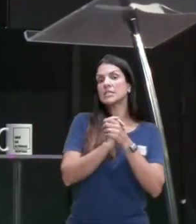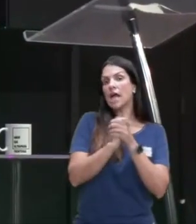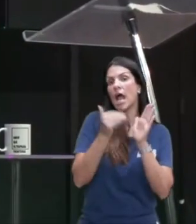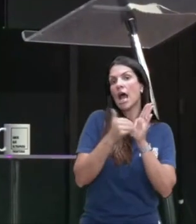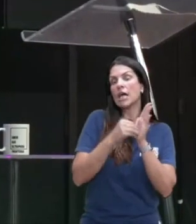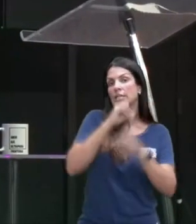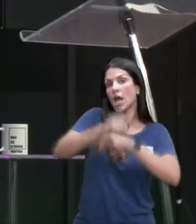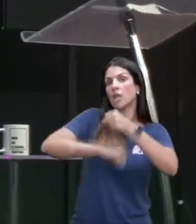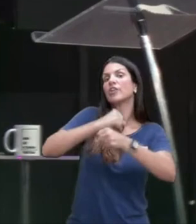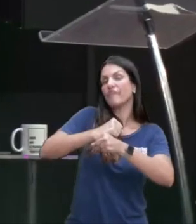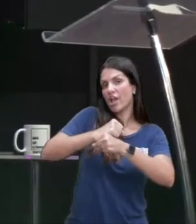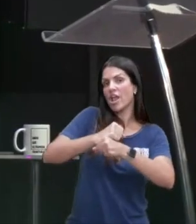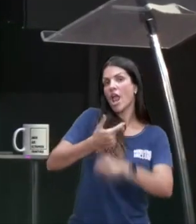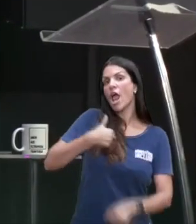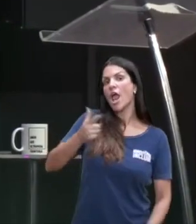o